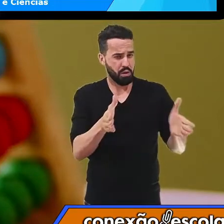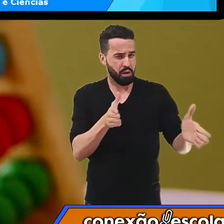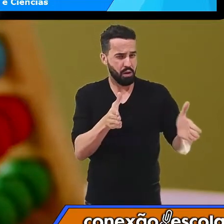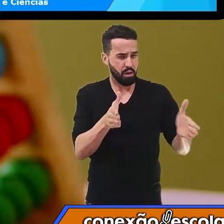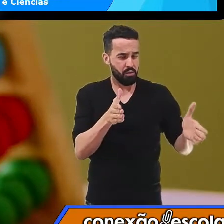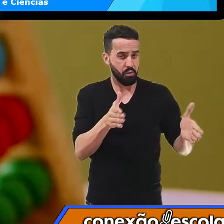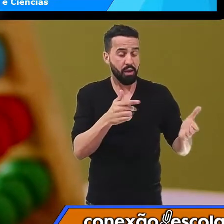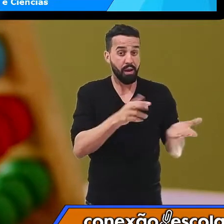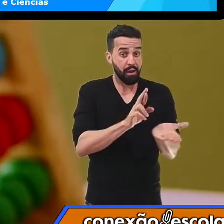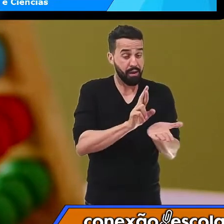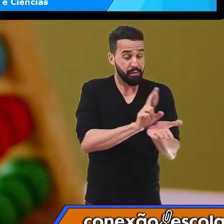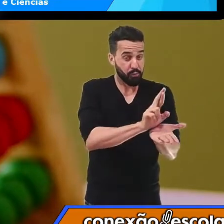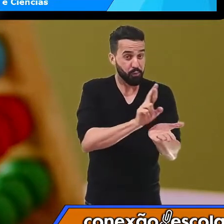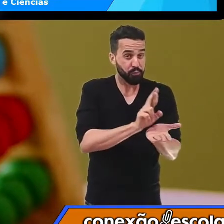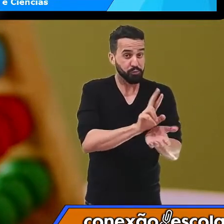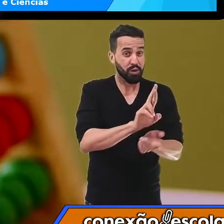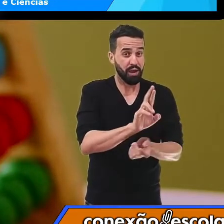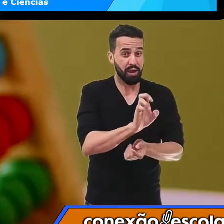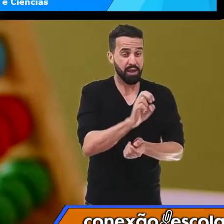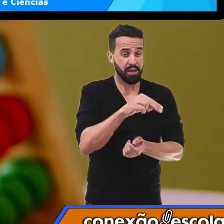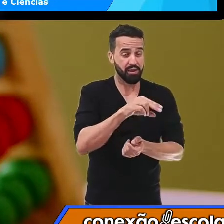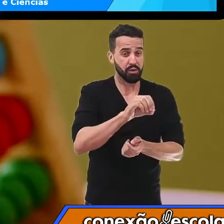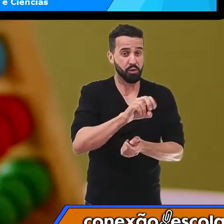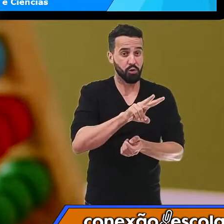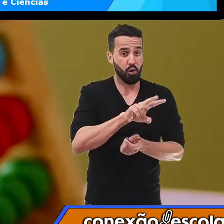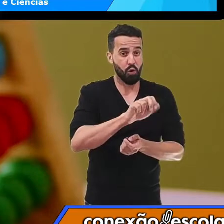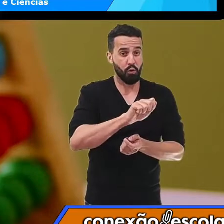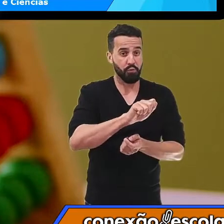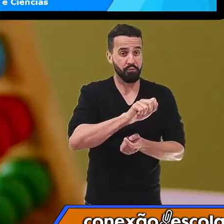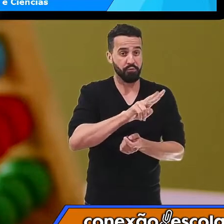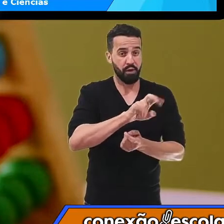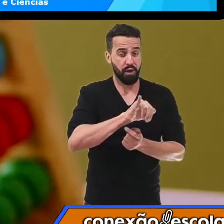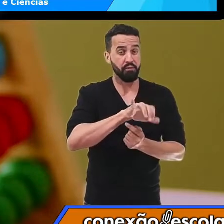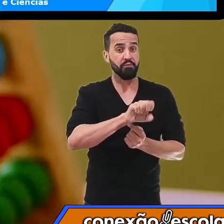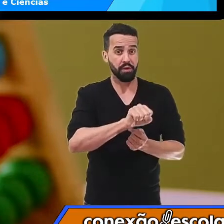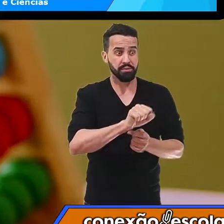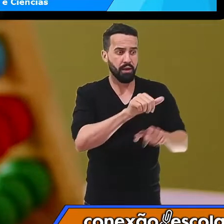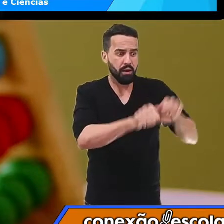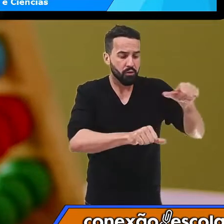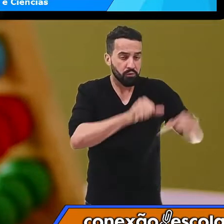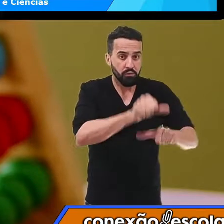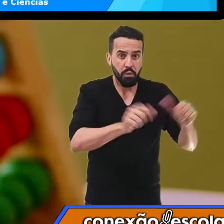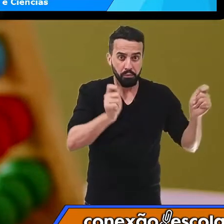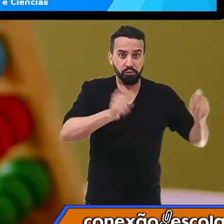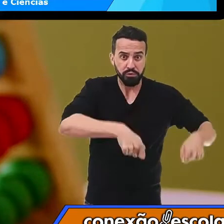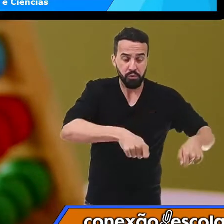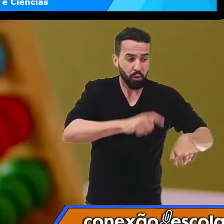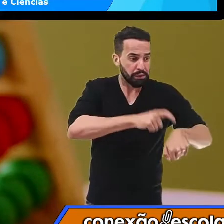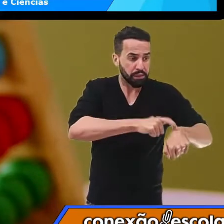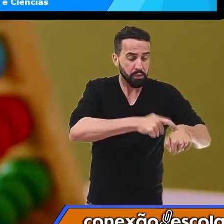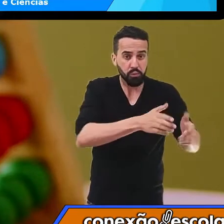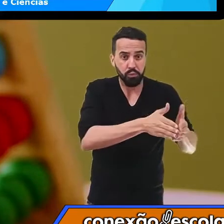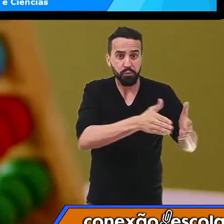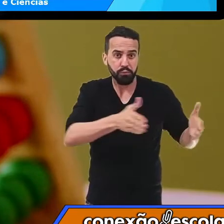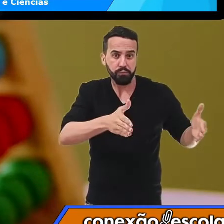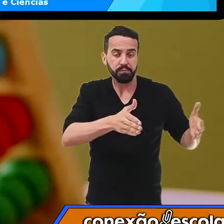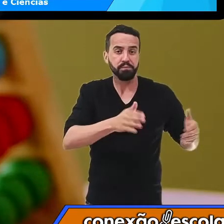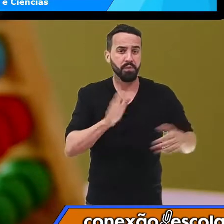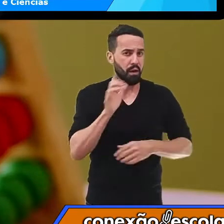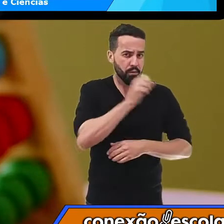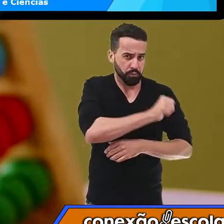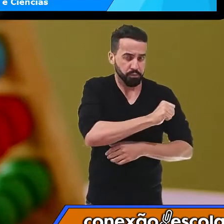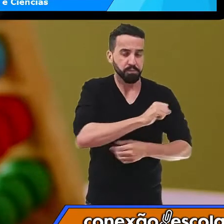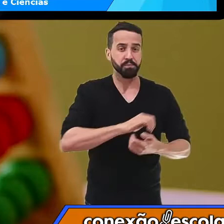recursos naturais renováveis, num intervalo de tempo relativamente pequeno. O que são esses recursos